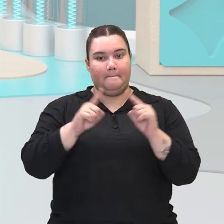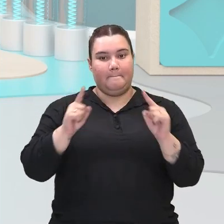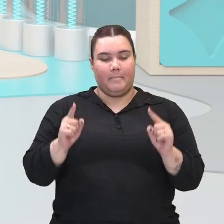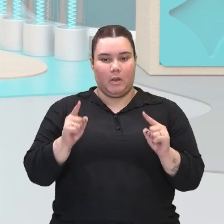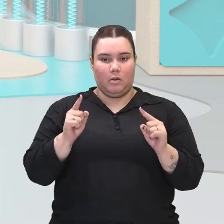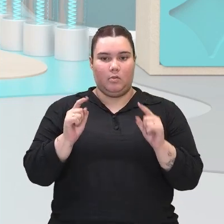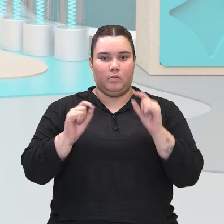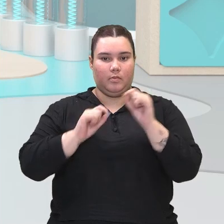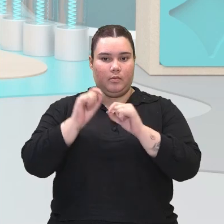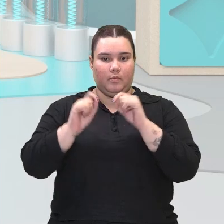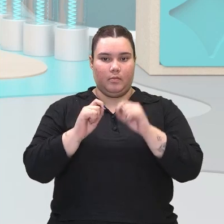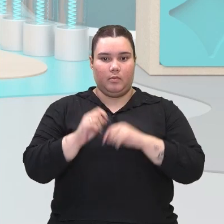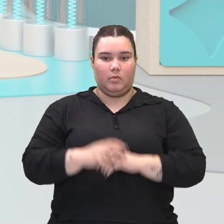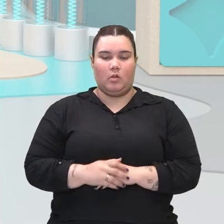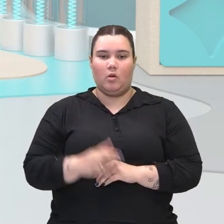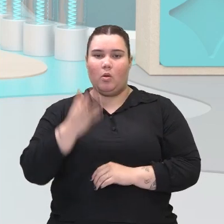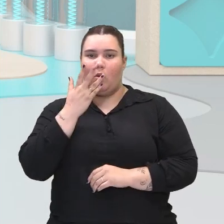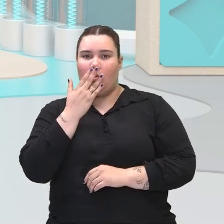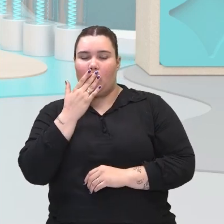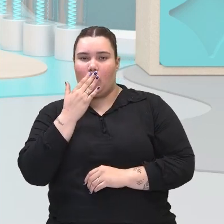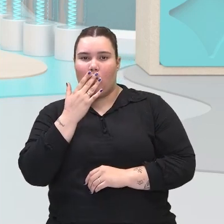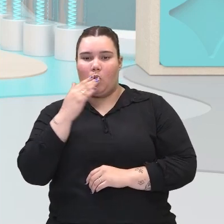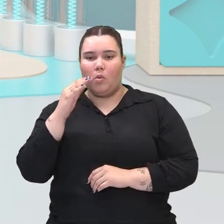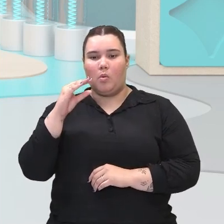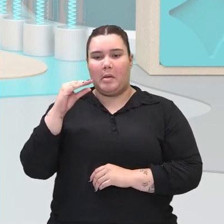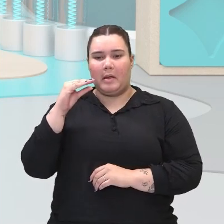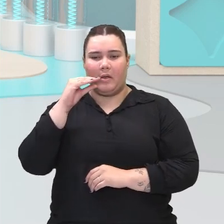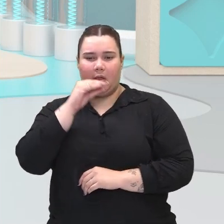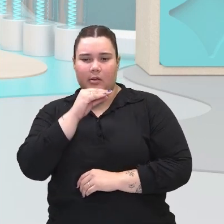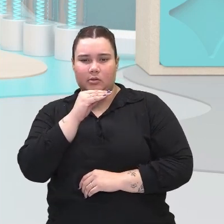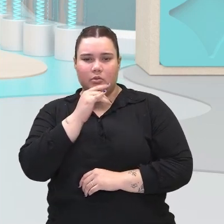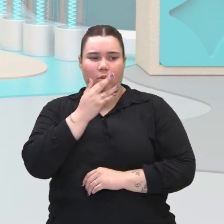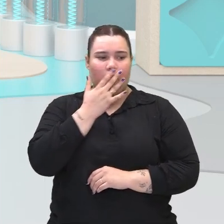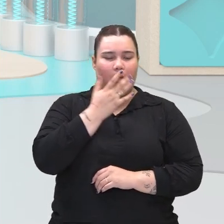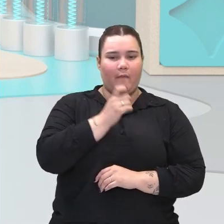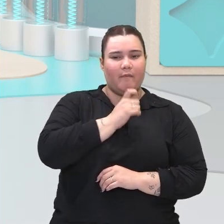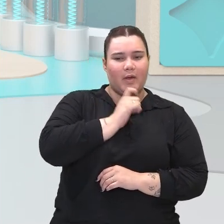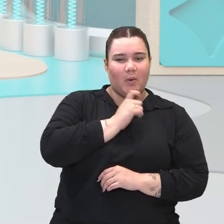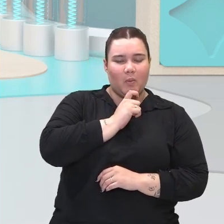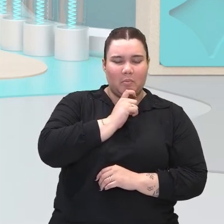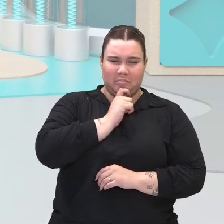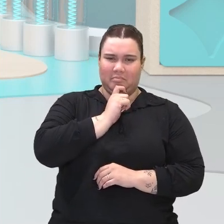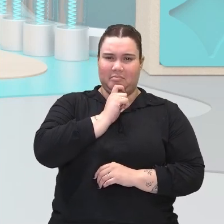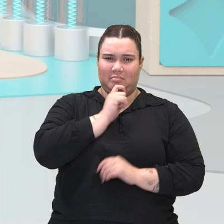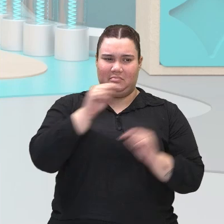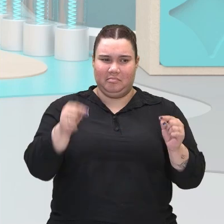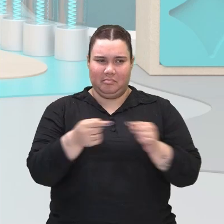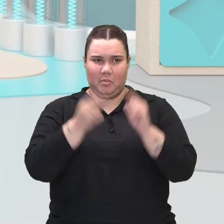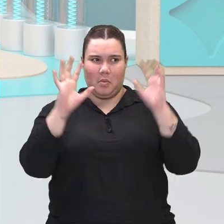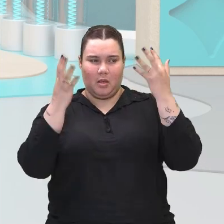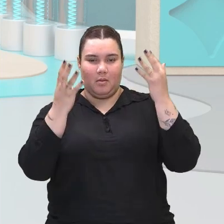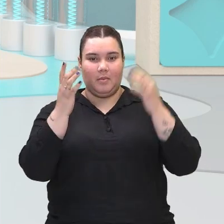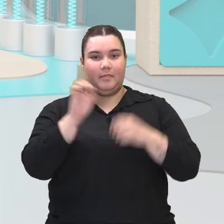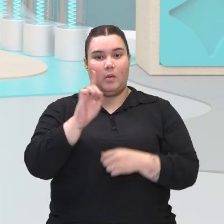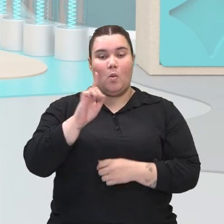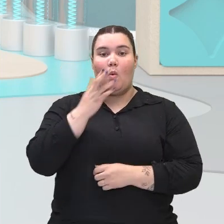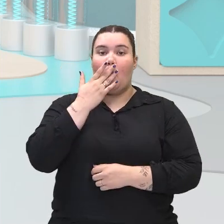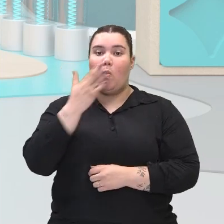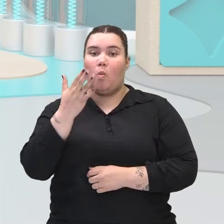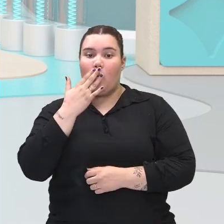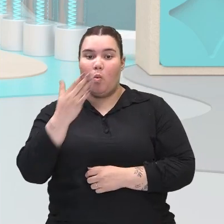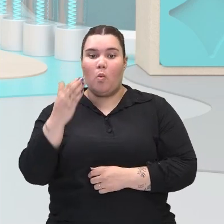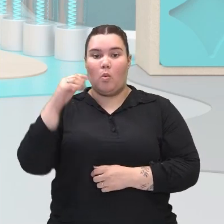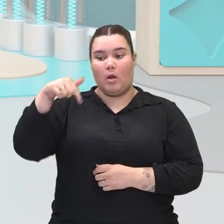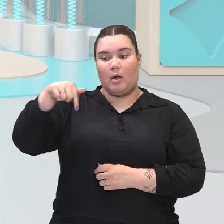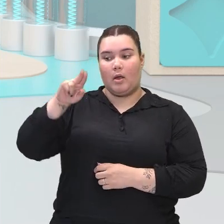falar? E a cor quente, a cor fria? Ou quem nunca brincou? Tá quente, tá frio. Sim, isso vem das cores